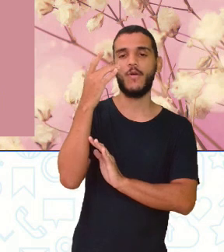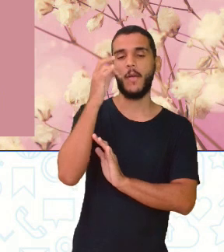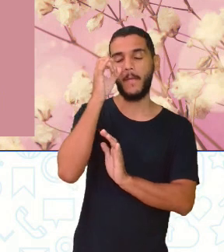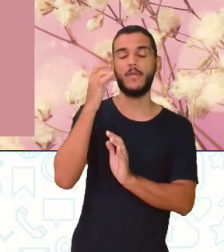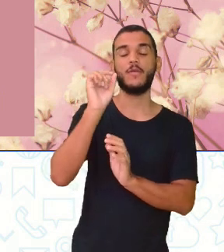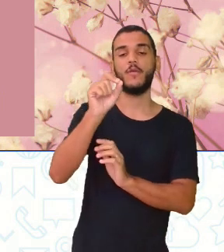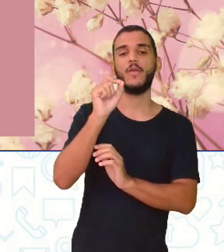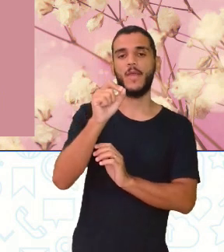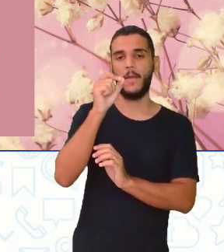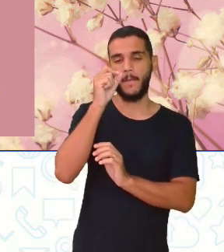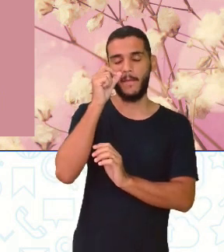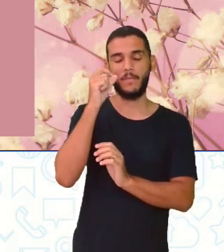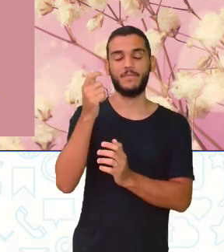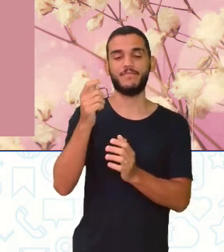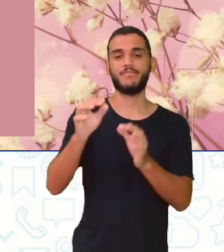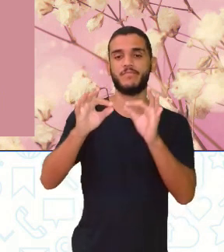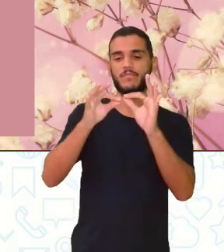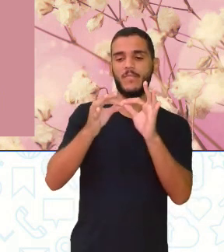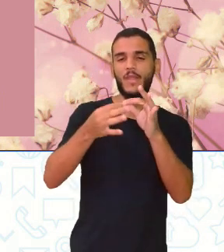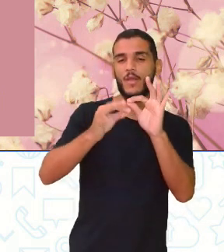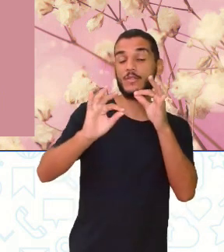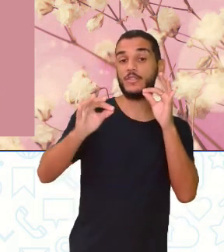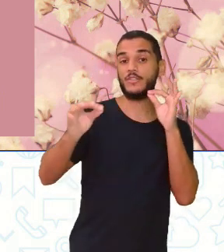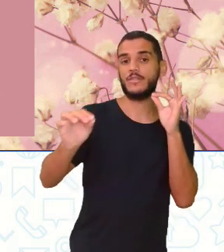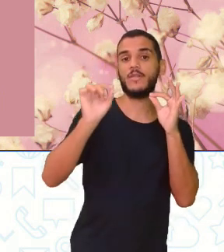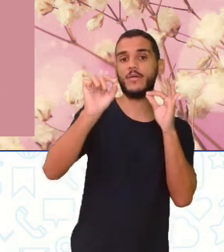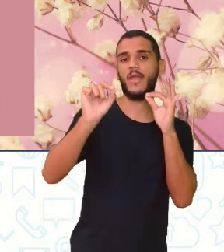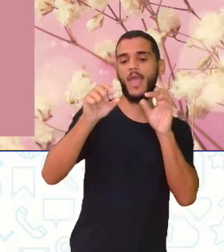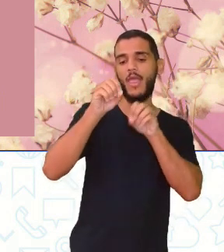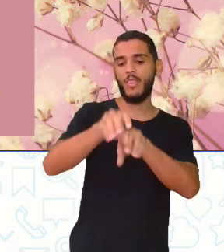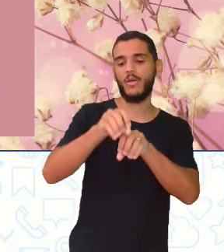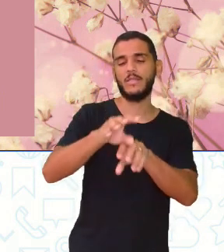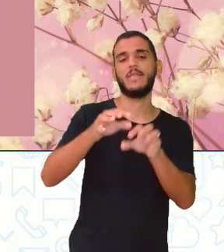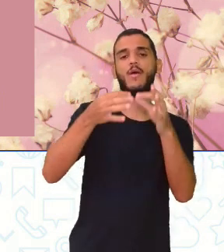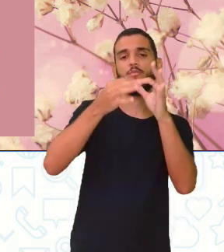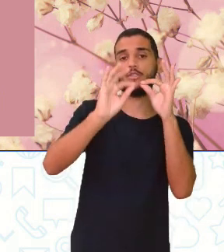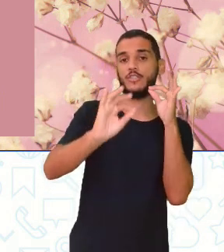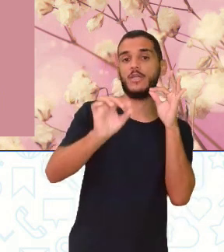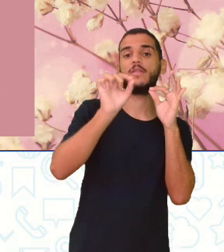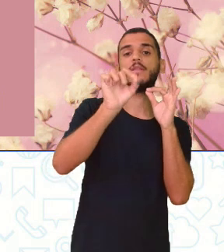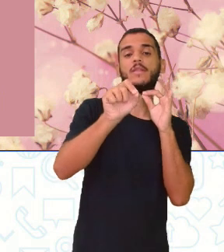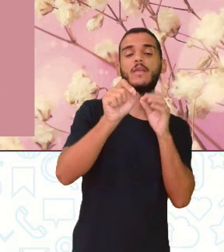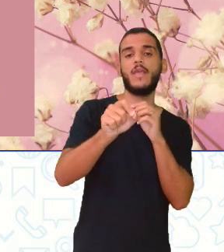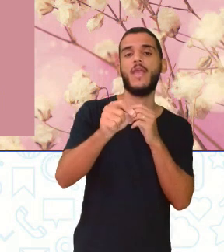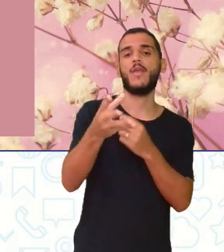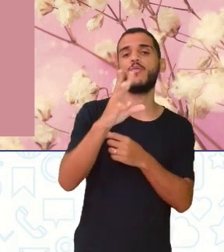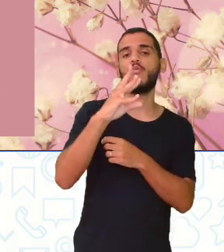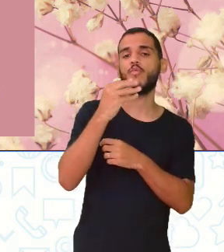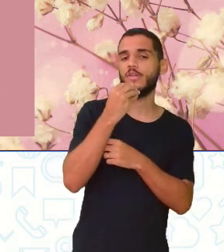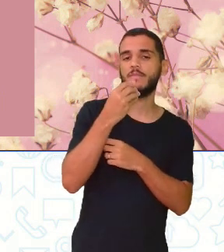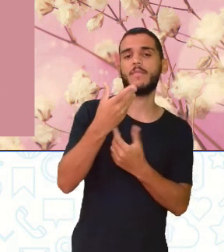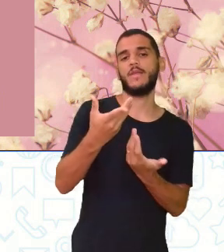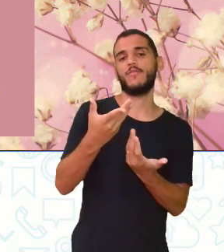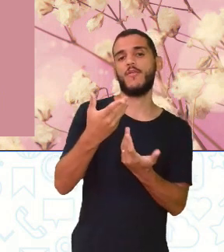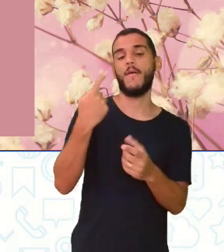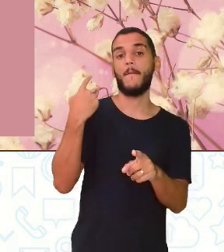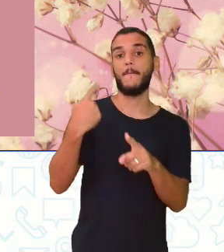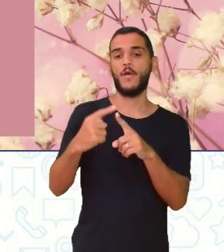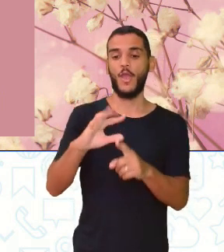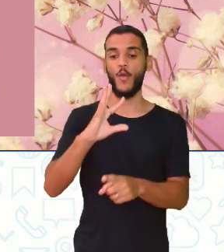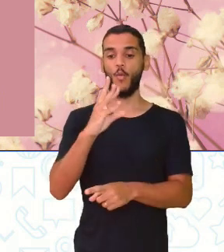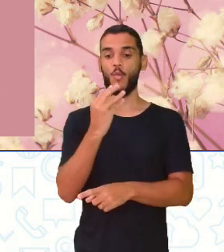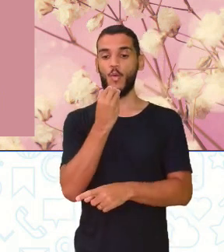Do topo da mirâmide de poder. Por isso que eu sempre digo que conhecimento é poder. Porque quanto mais a gente